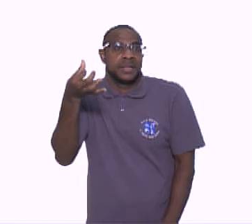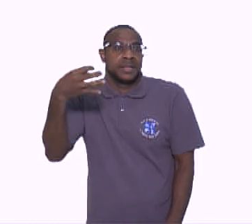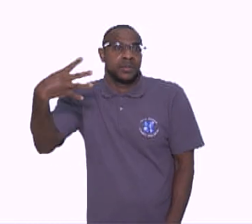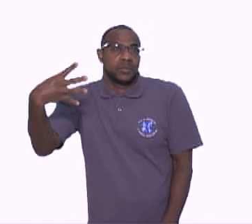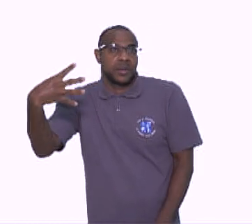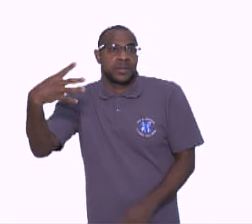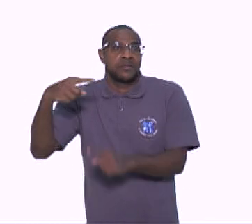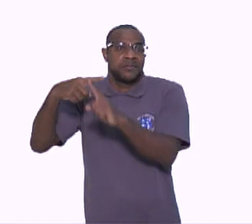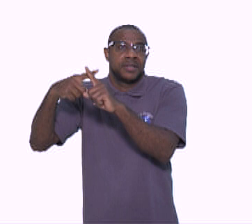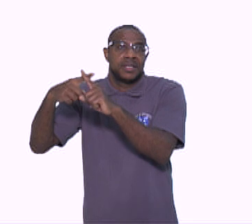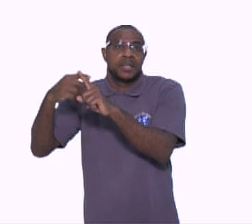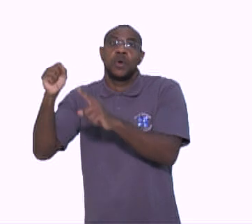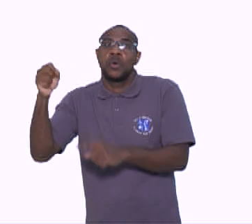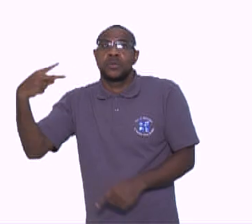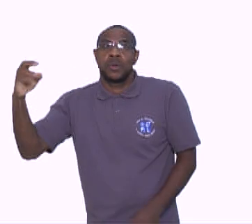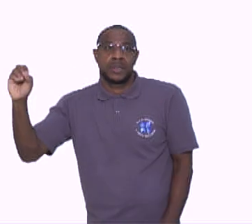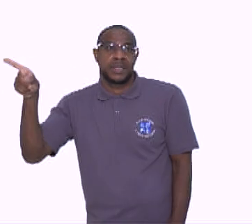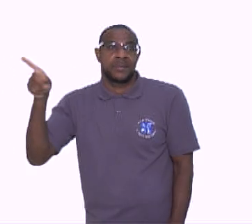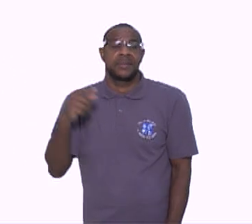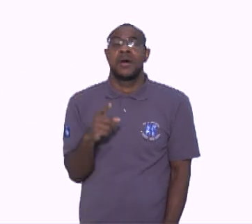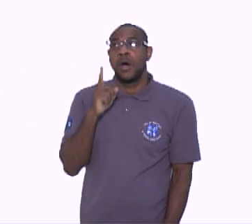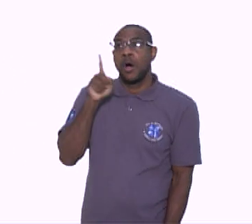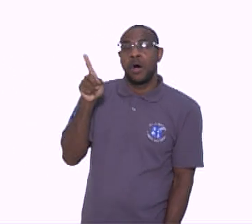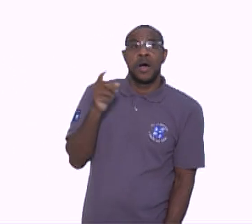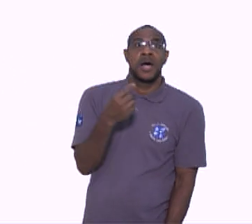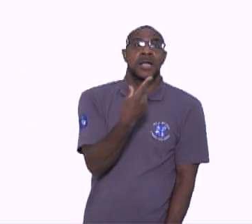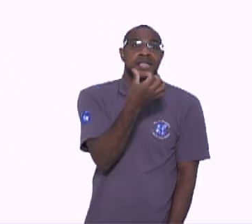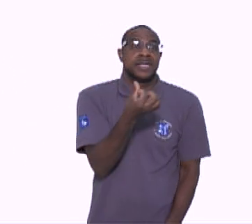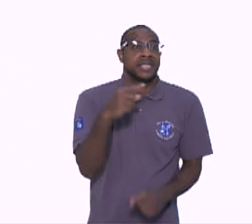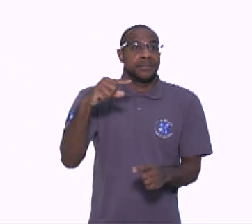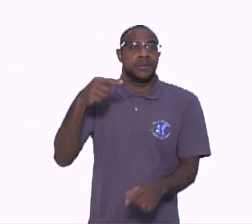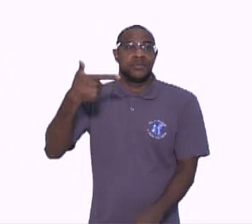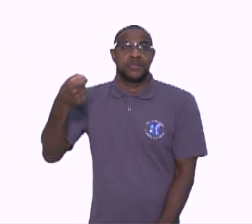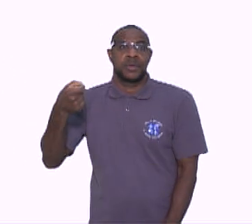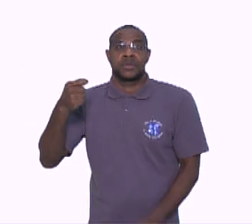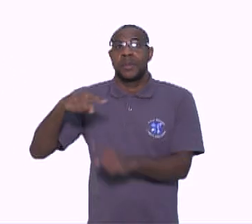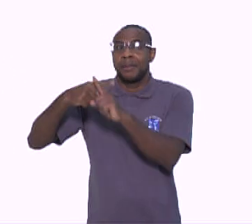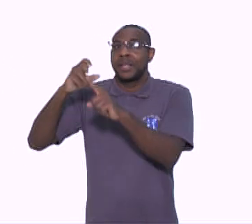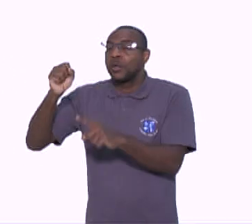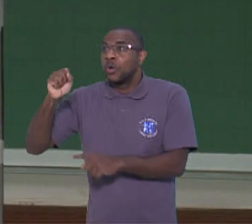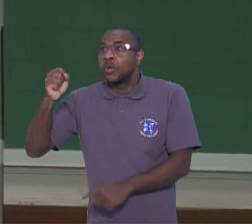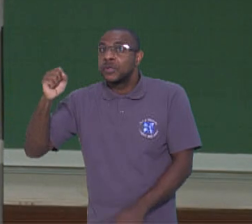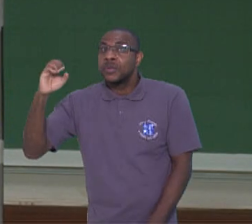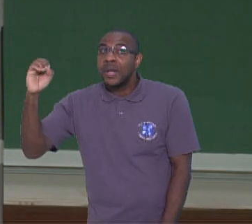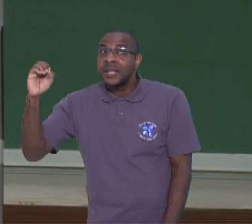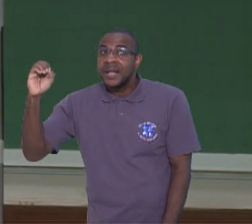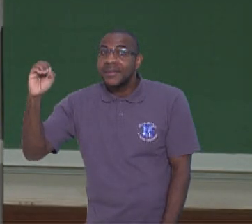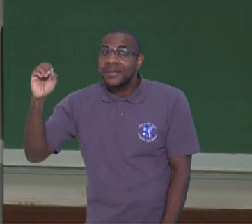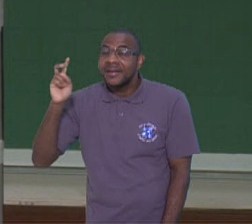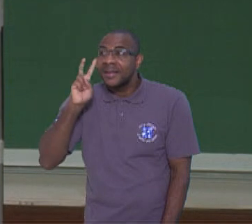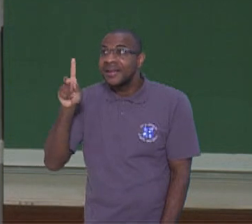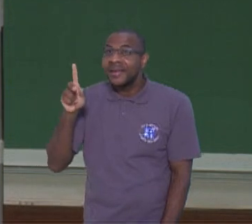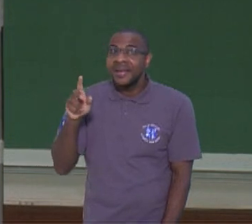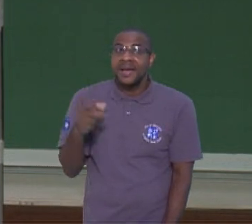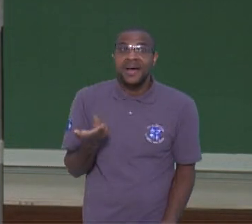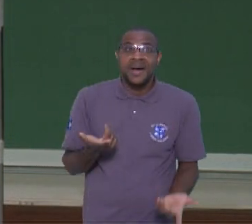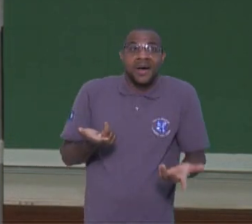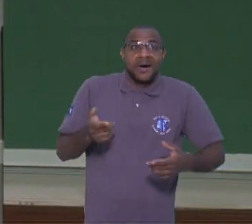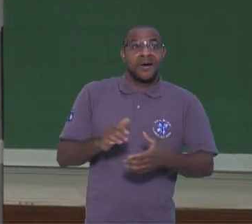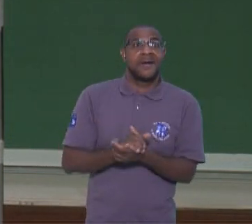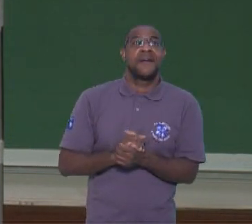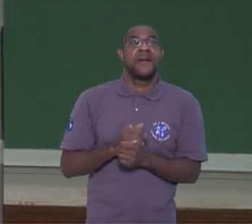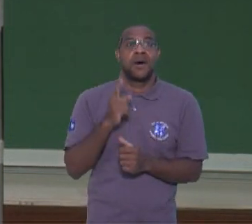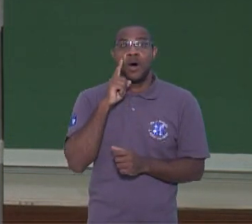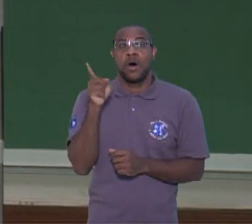0. O que, que eu tenho? 16 menos 24, mais 8, igual a 0. Lembra que eu disse, meu amiguinho? Positivo soma com